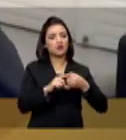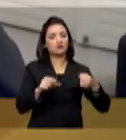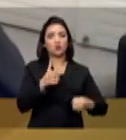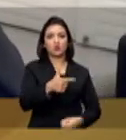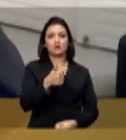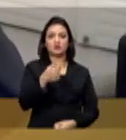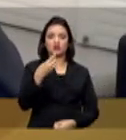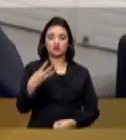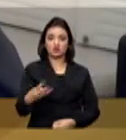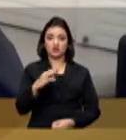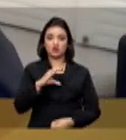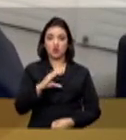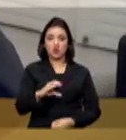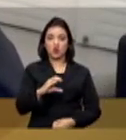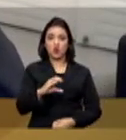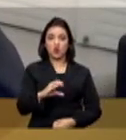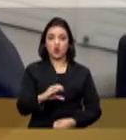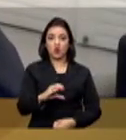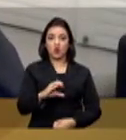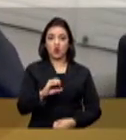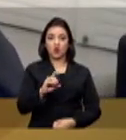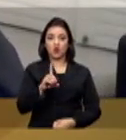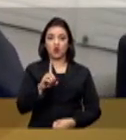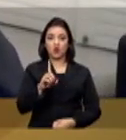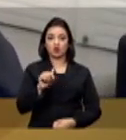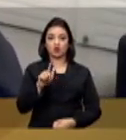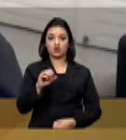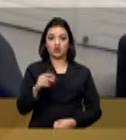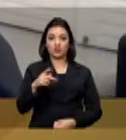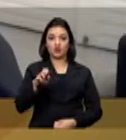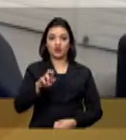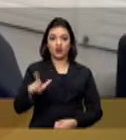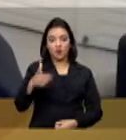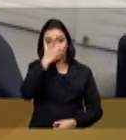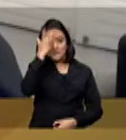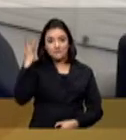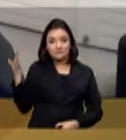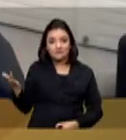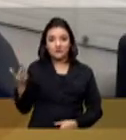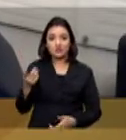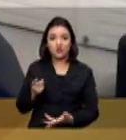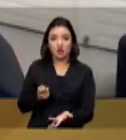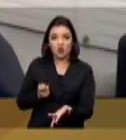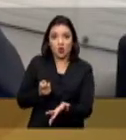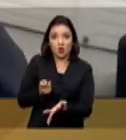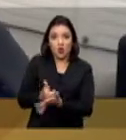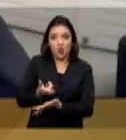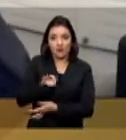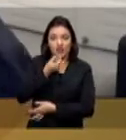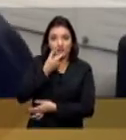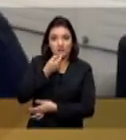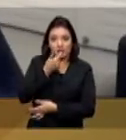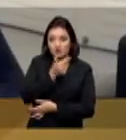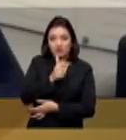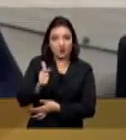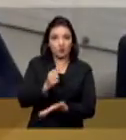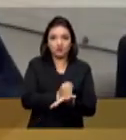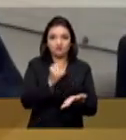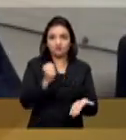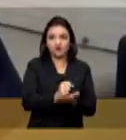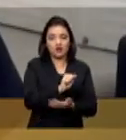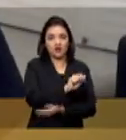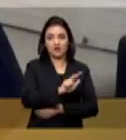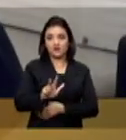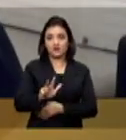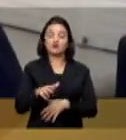Código Penal para aqueles que importam medicamentos sem registro sanitário. Pelo que consta